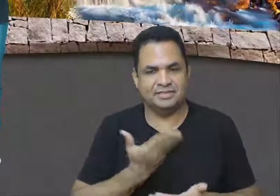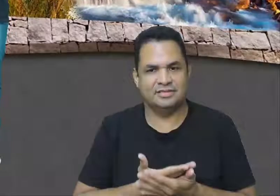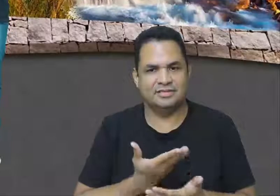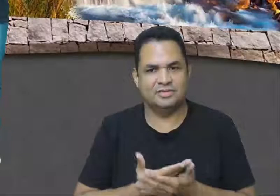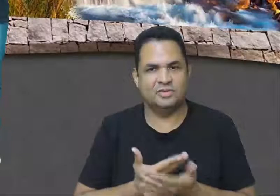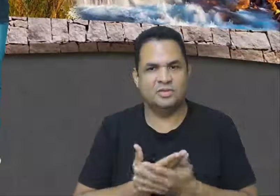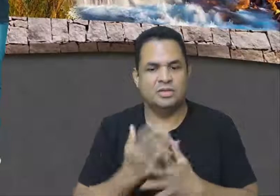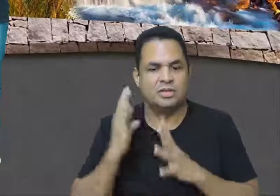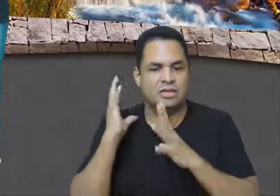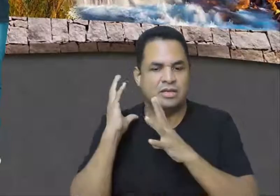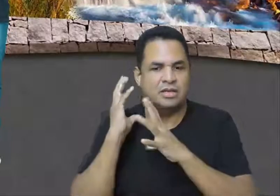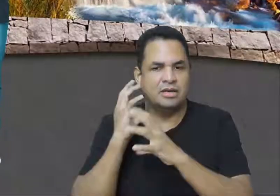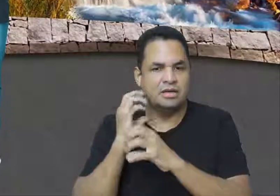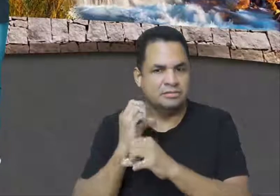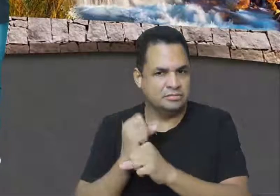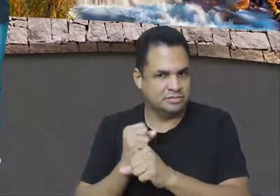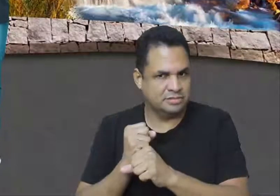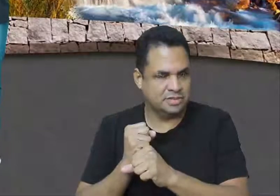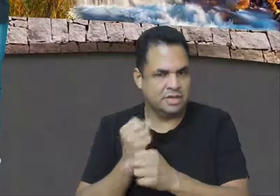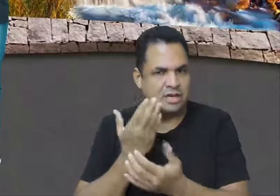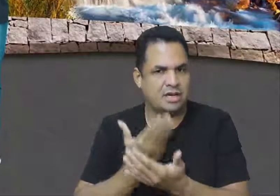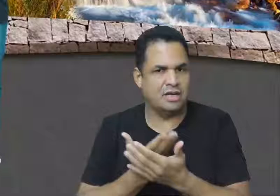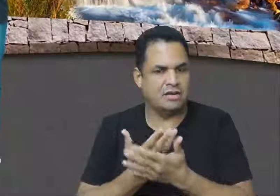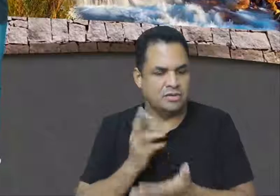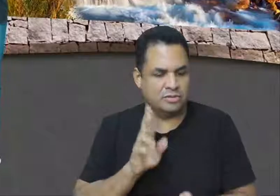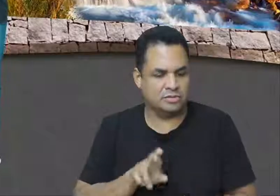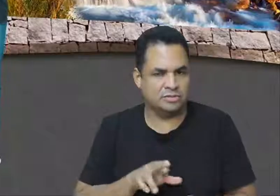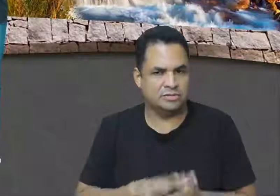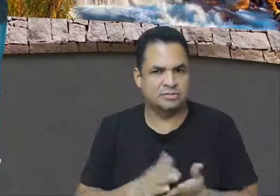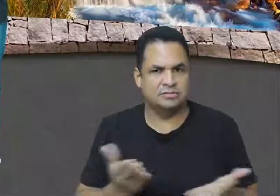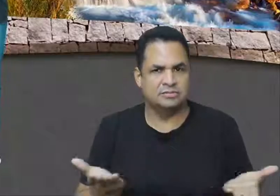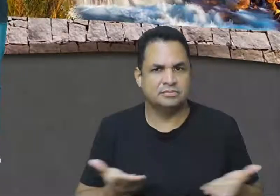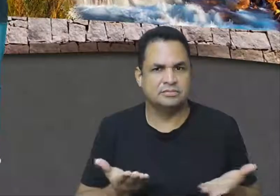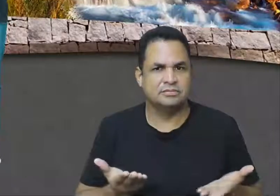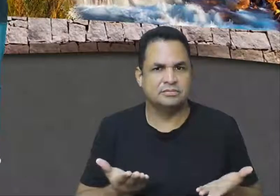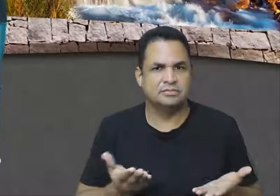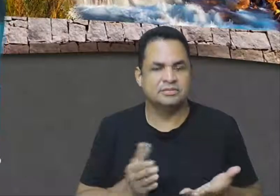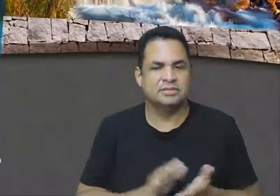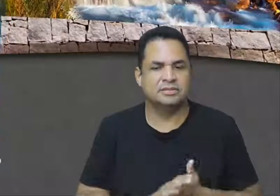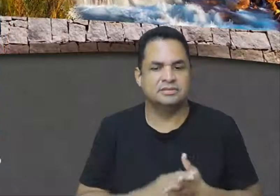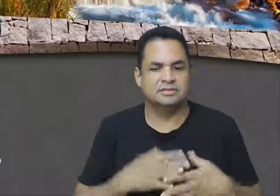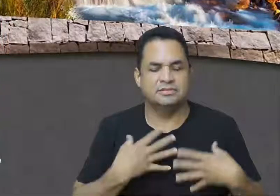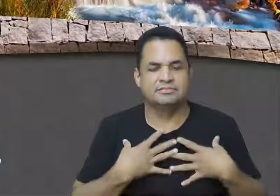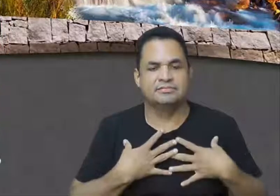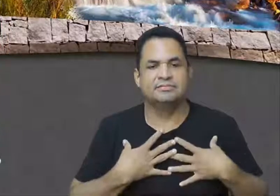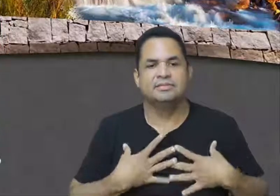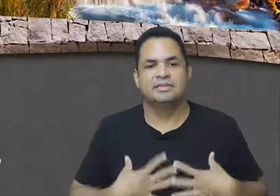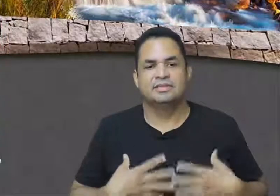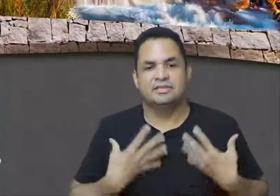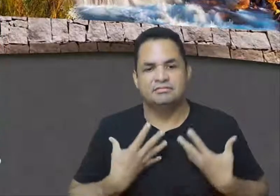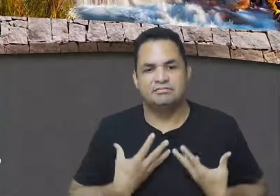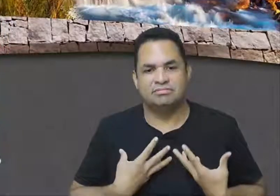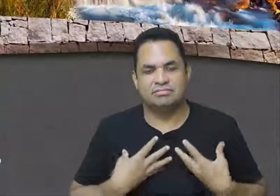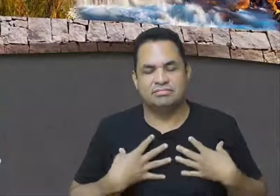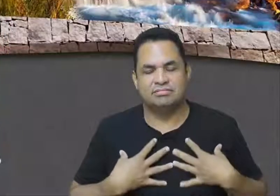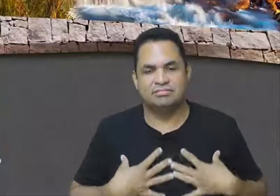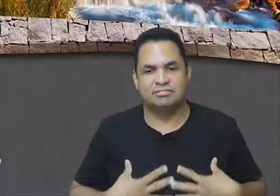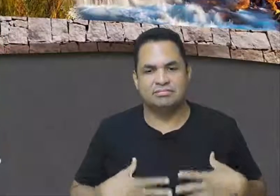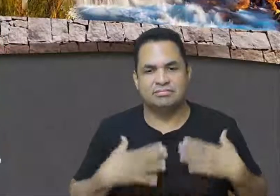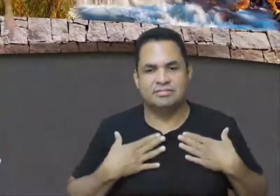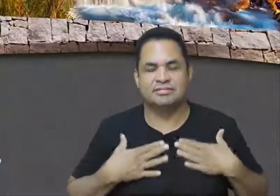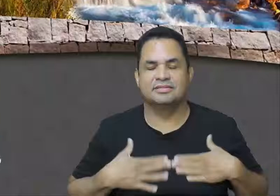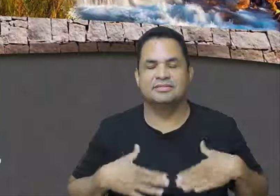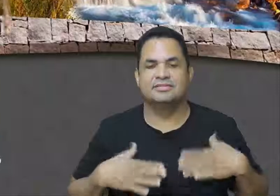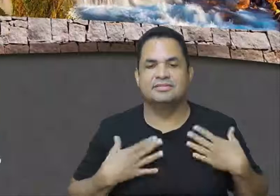que é a revisão da aula de recuperação, vocês estarão descansando com as notas assim, ó,